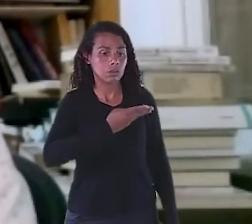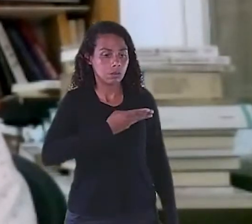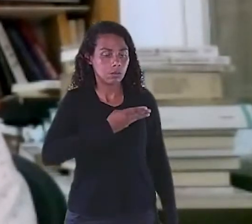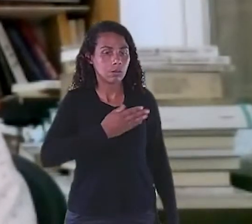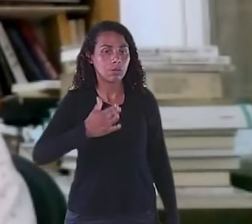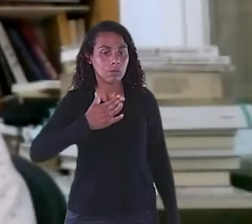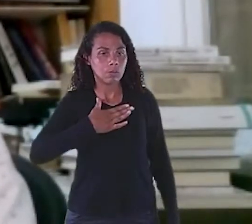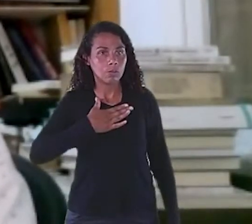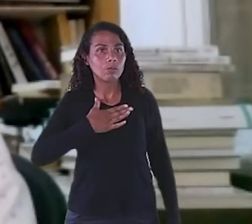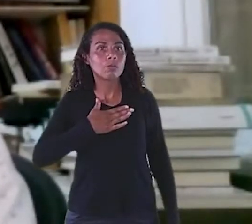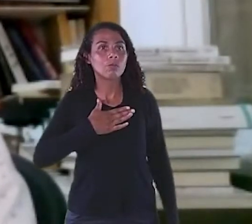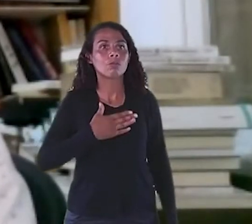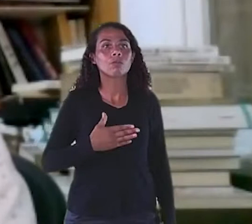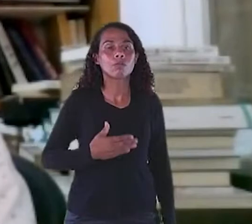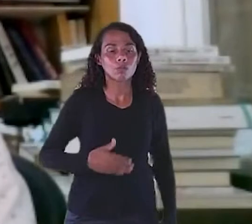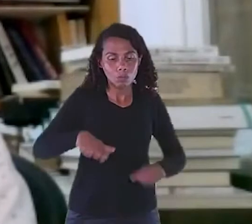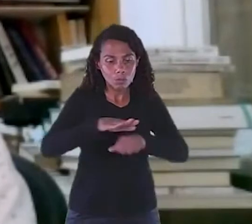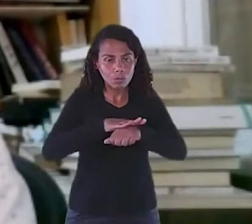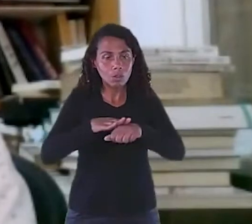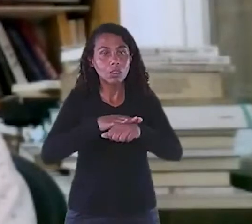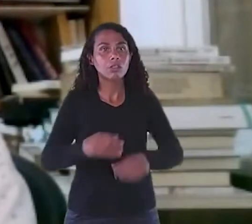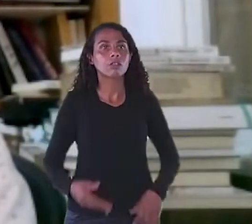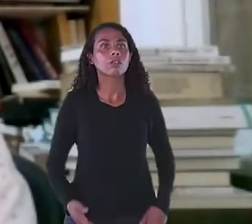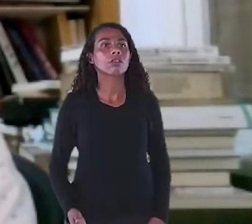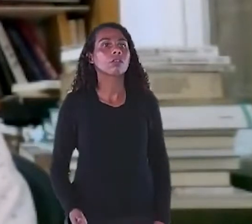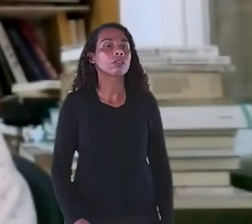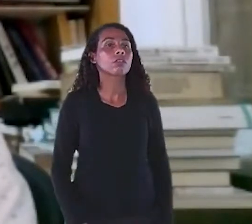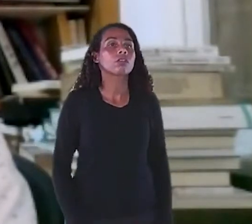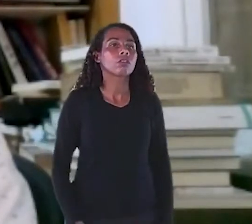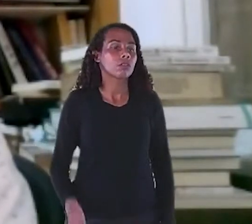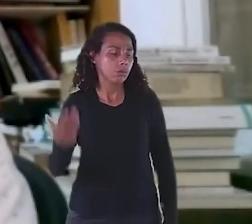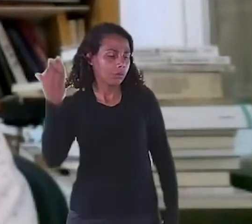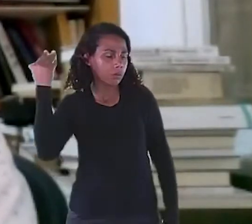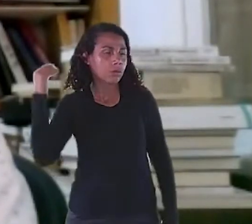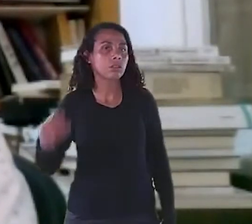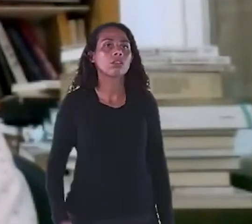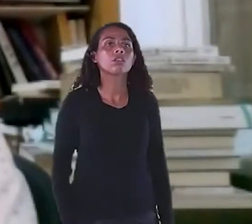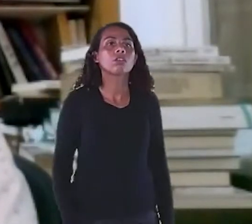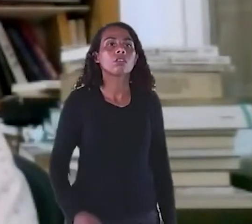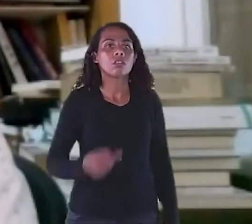leu apaixonadamente foi Encontro Marcado, do Fernando Sabino,